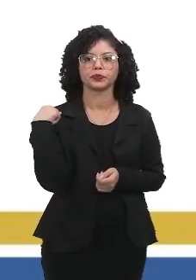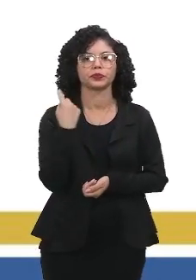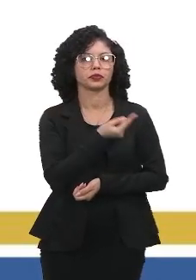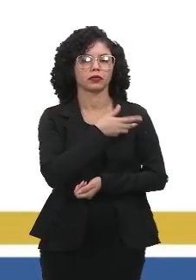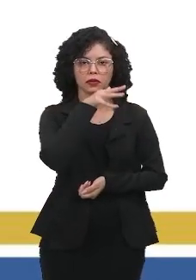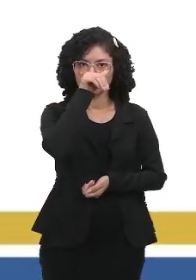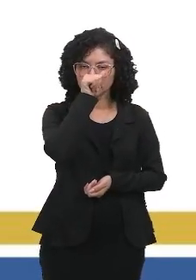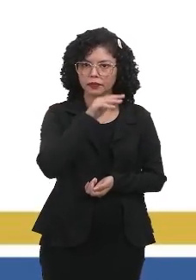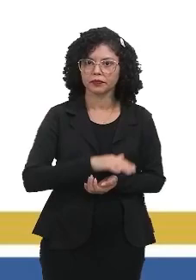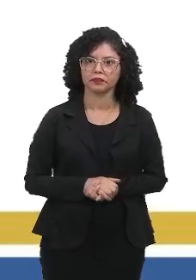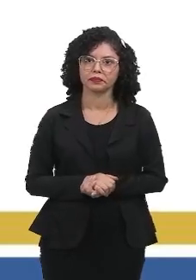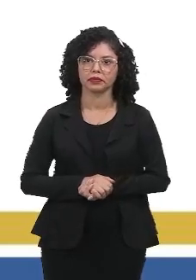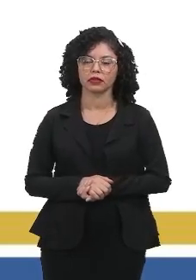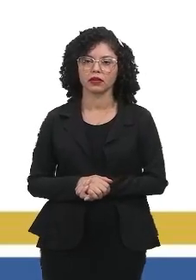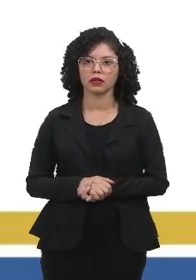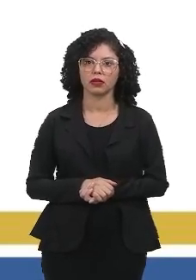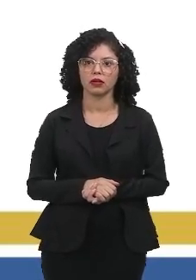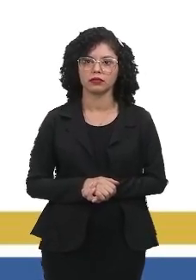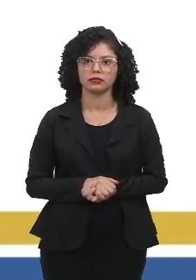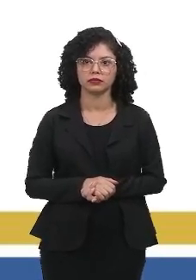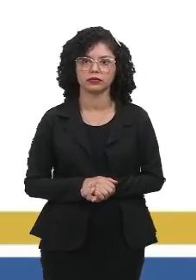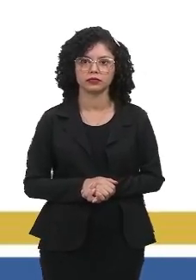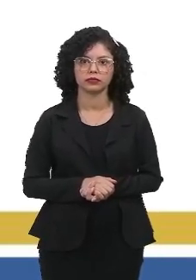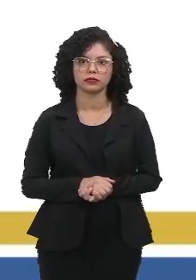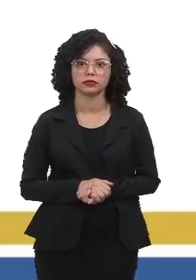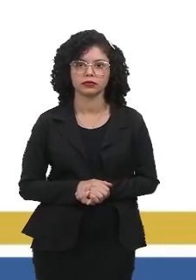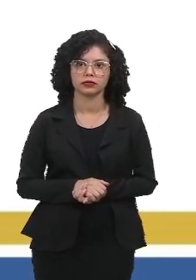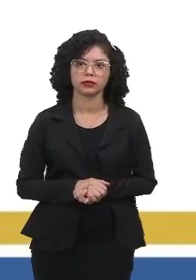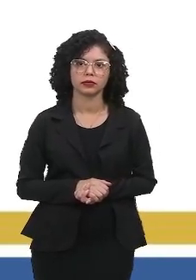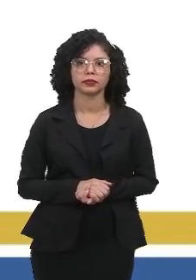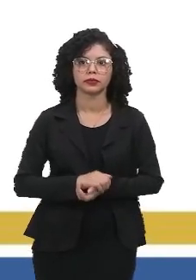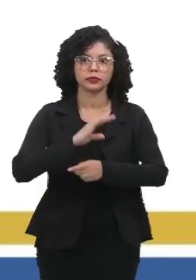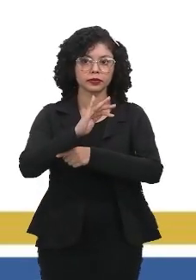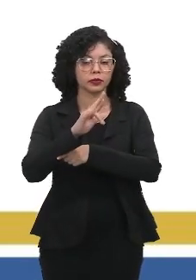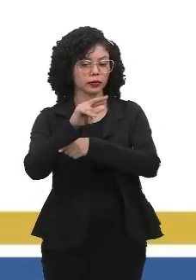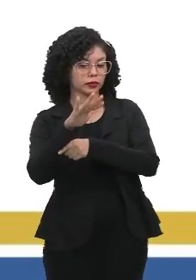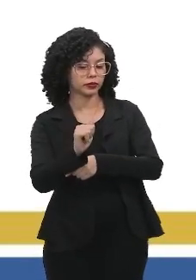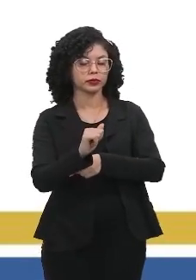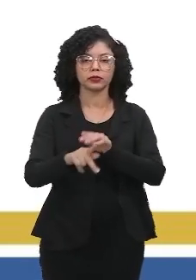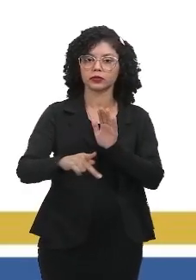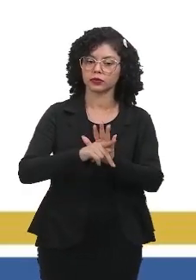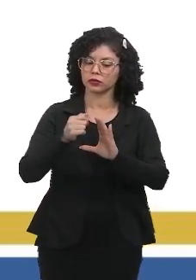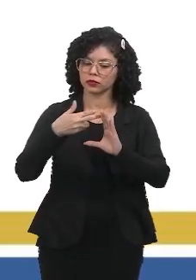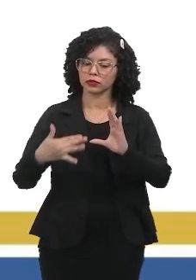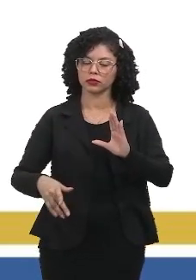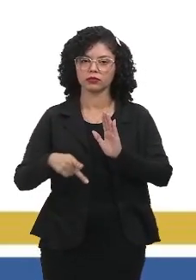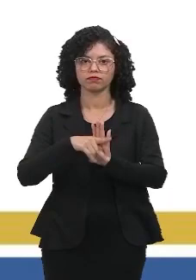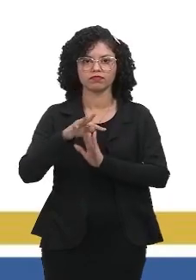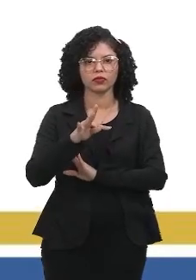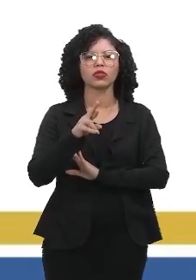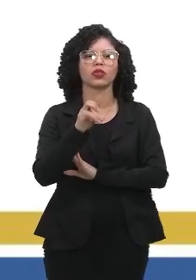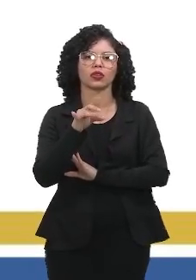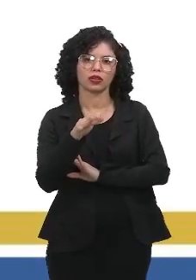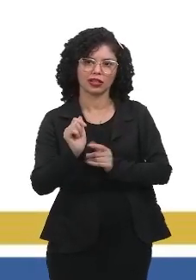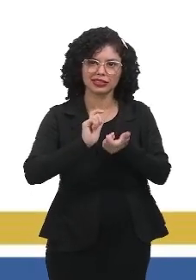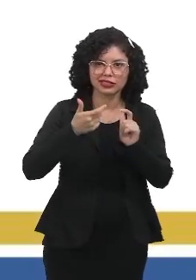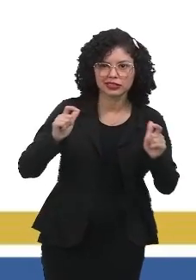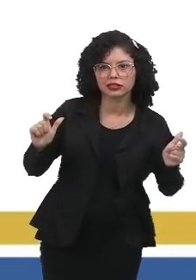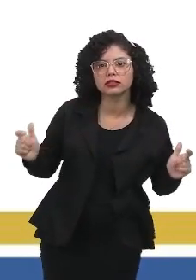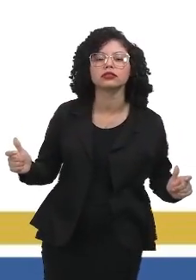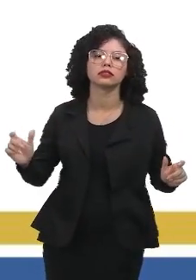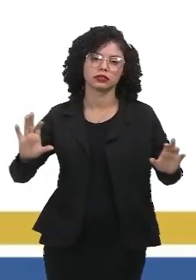respiração muito bem o cianeto é uma espécie química altamente tóxica que tem grande